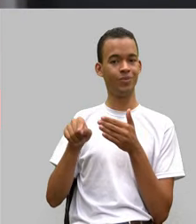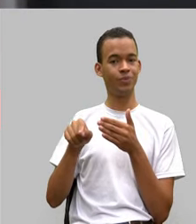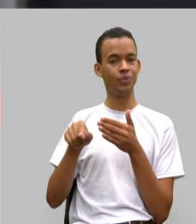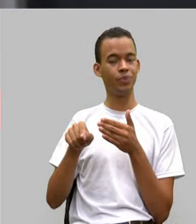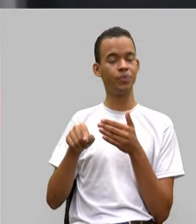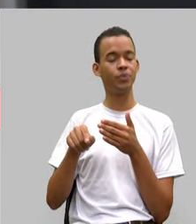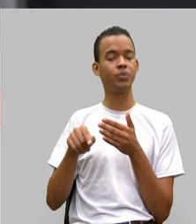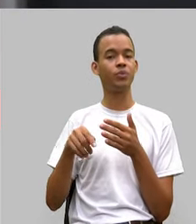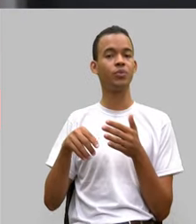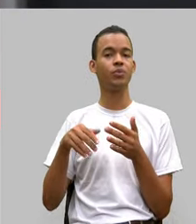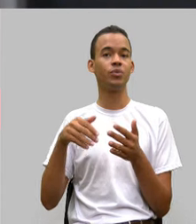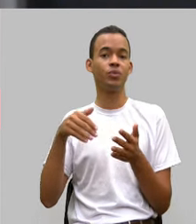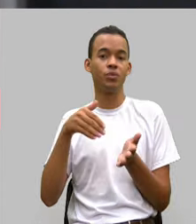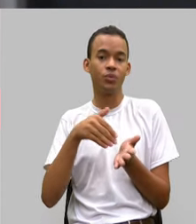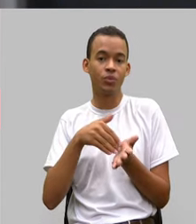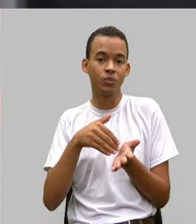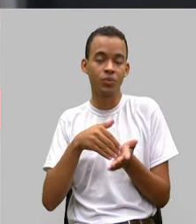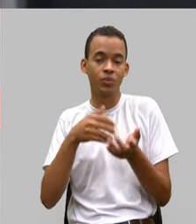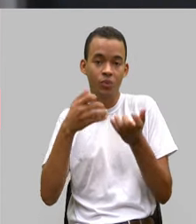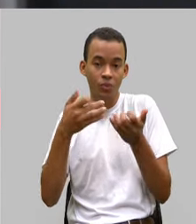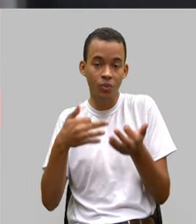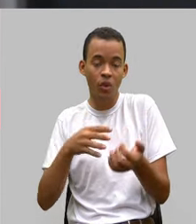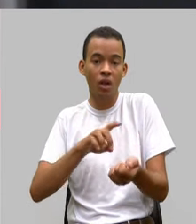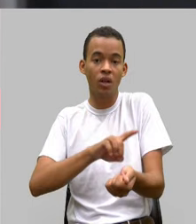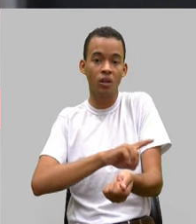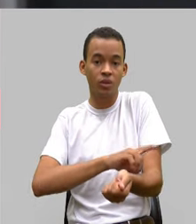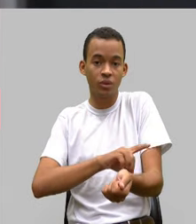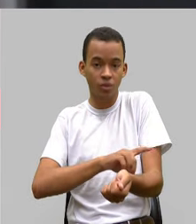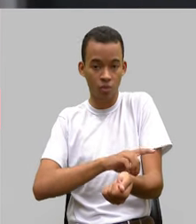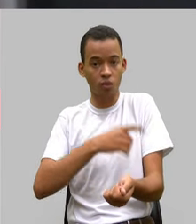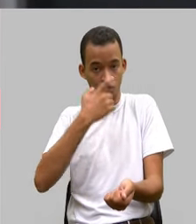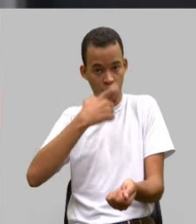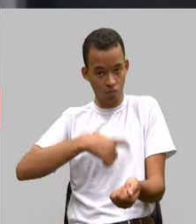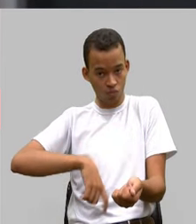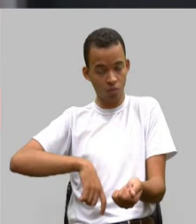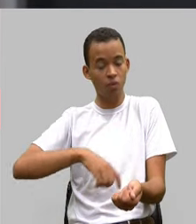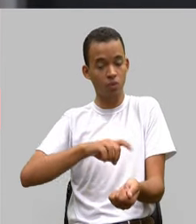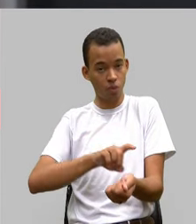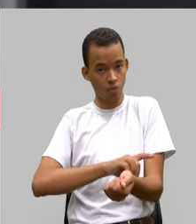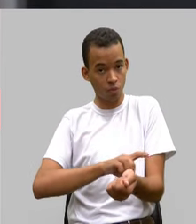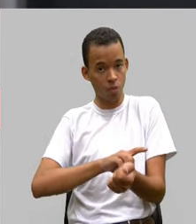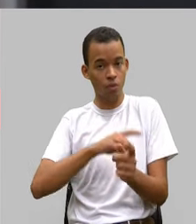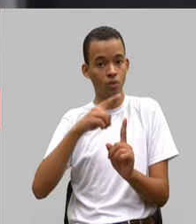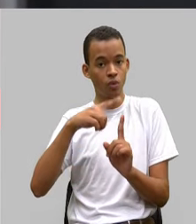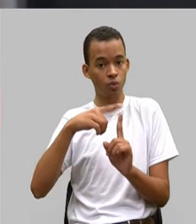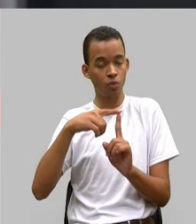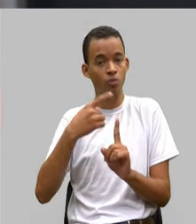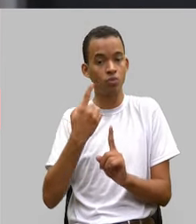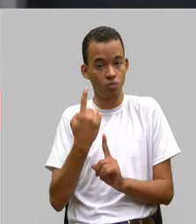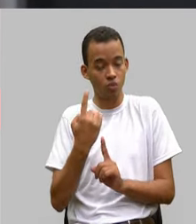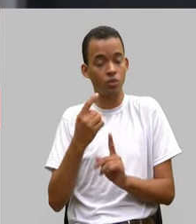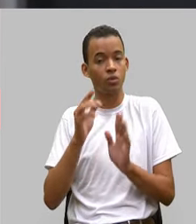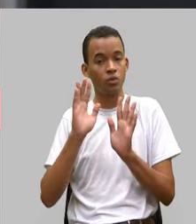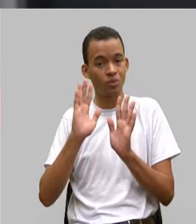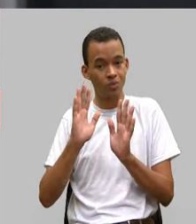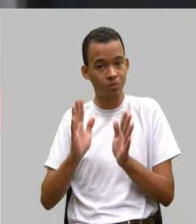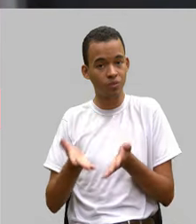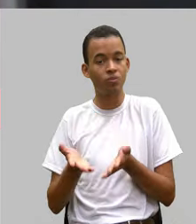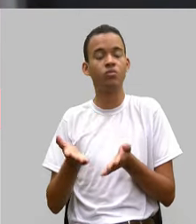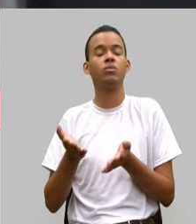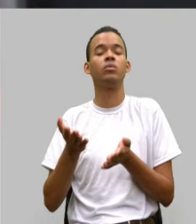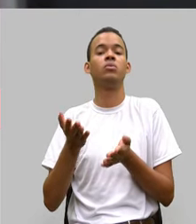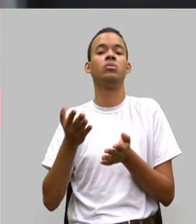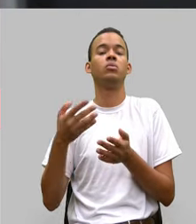diabética tipo um insulina dependente que por diversas vezes Participei de debates públicos ocupando este